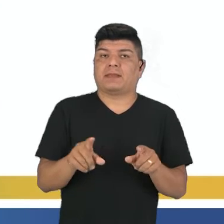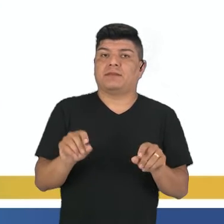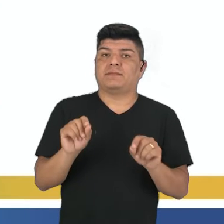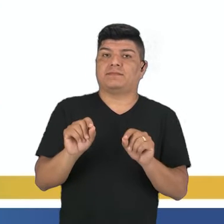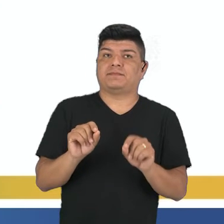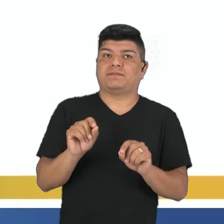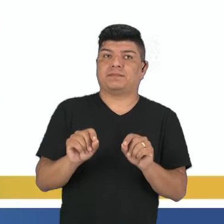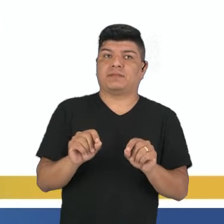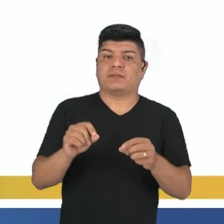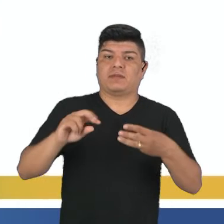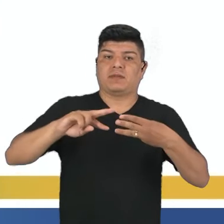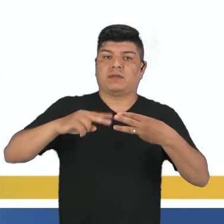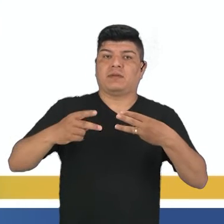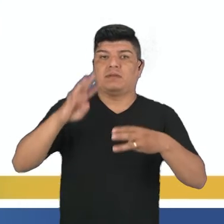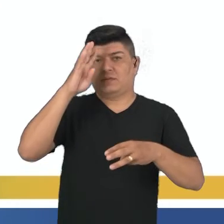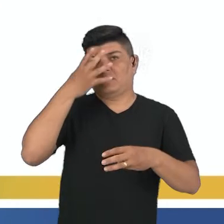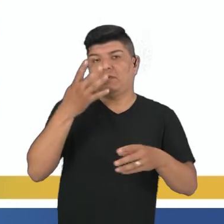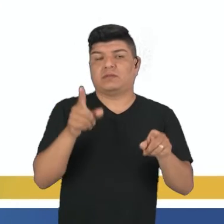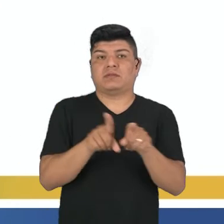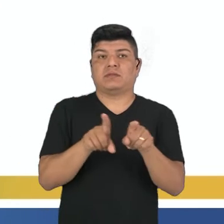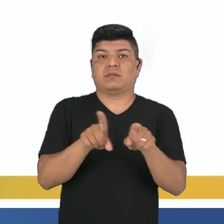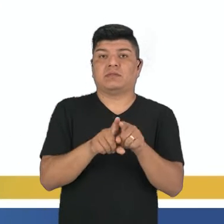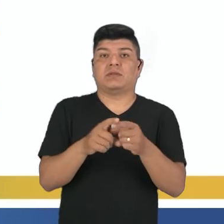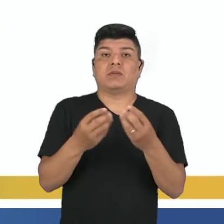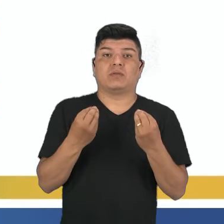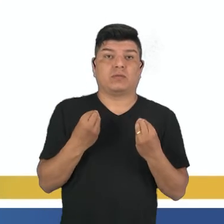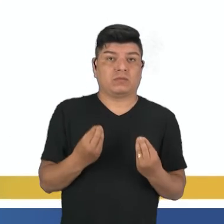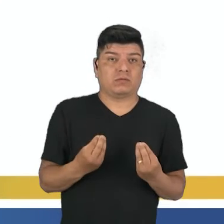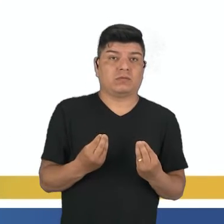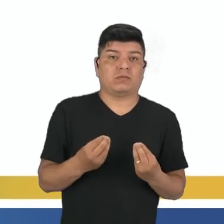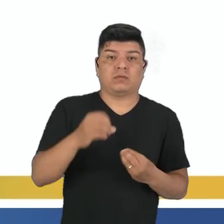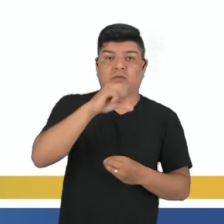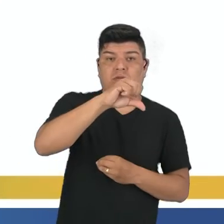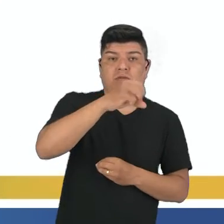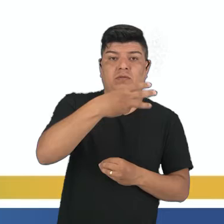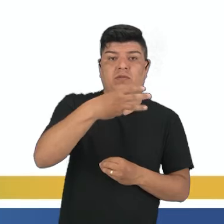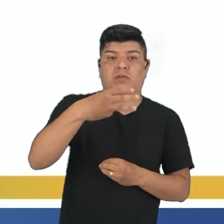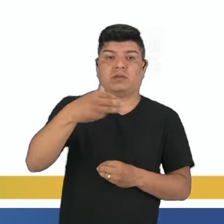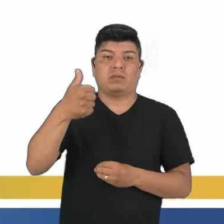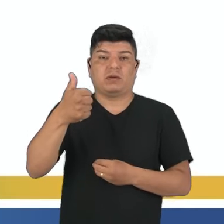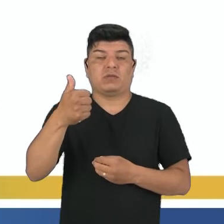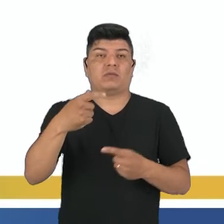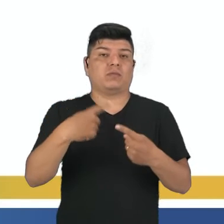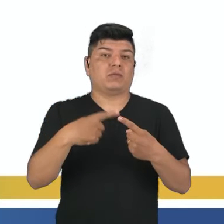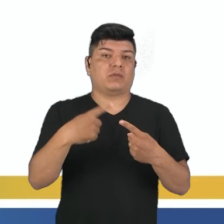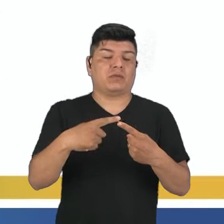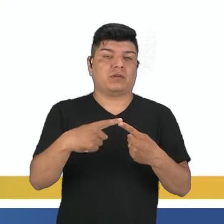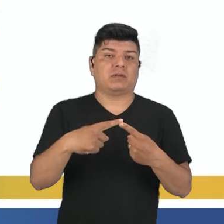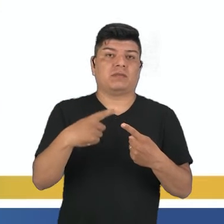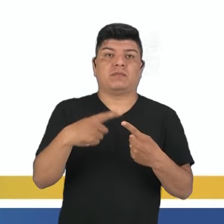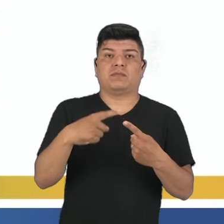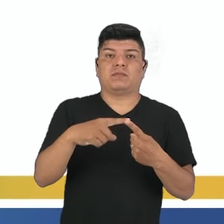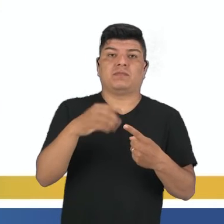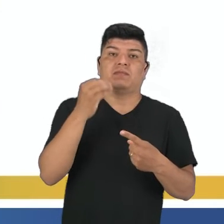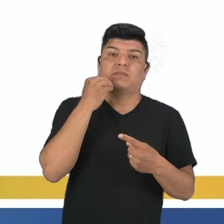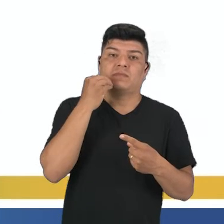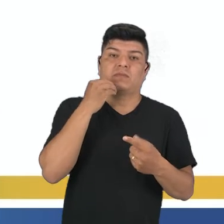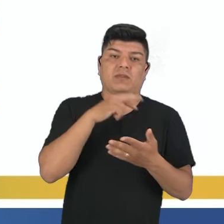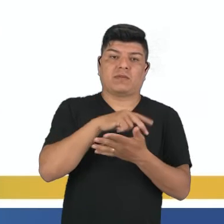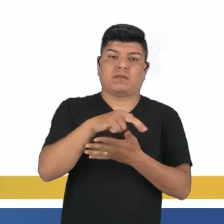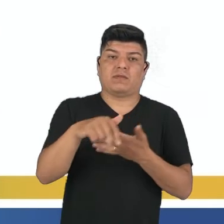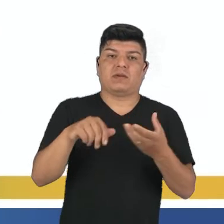disso, o Mendel descobriu a proporção 9-3-3 para 1. Por quê? Porque ele testou